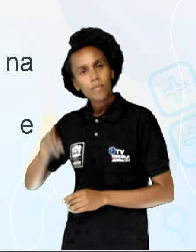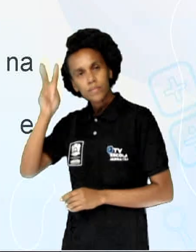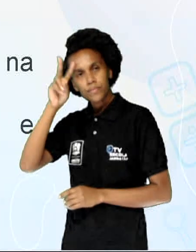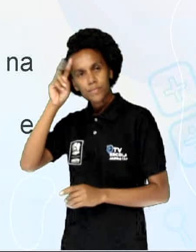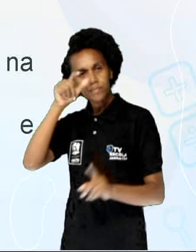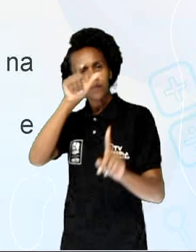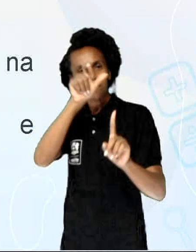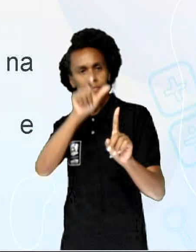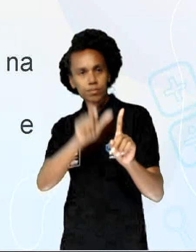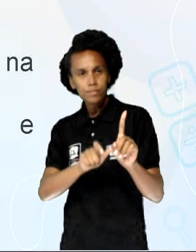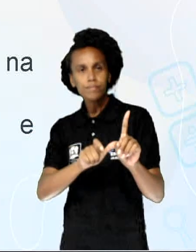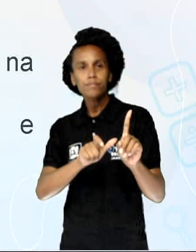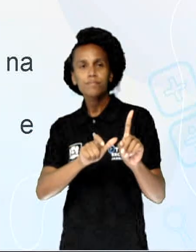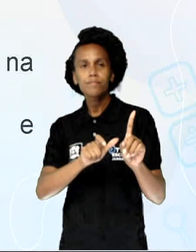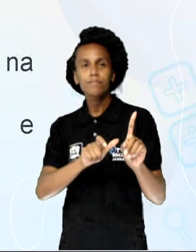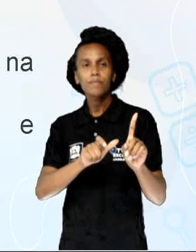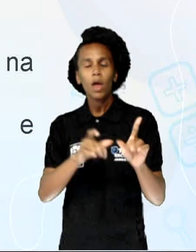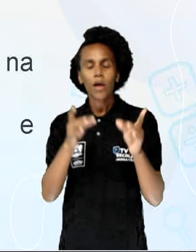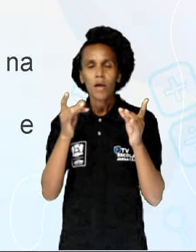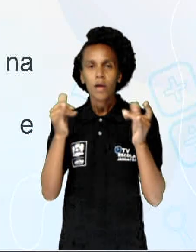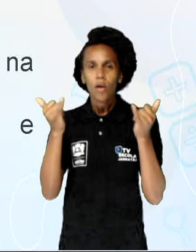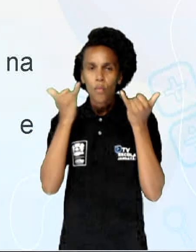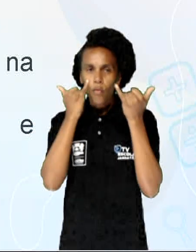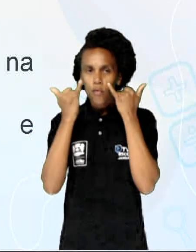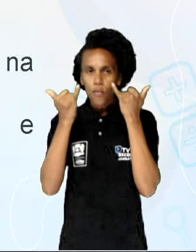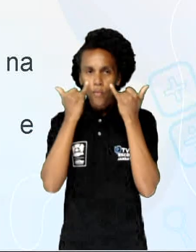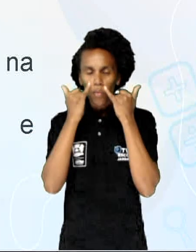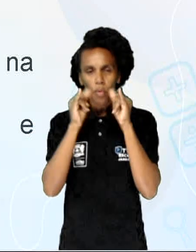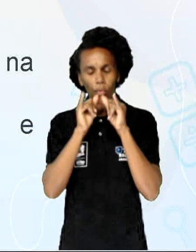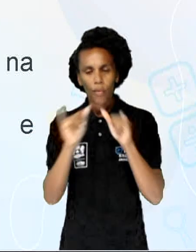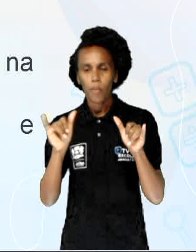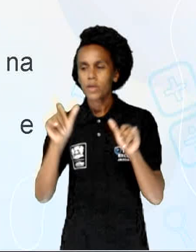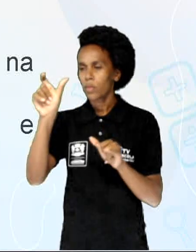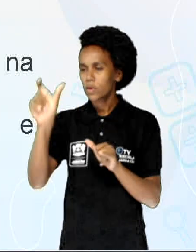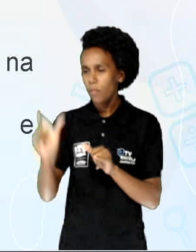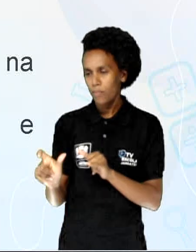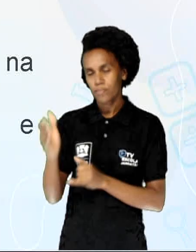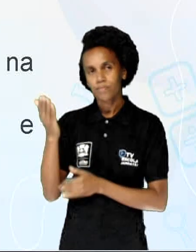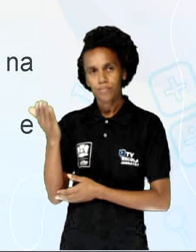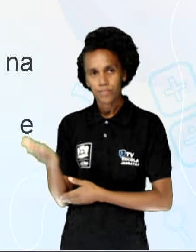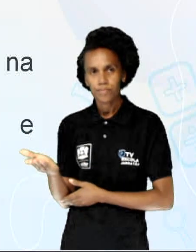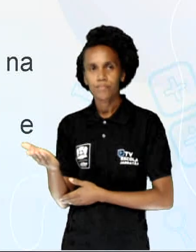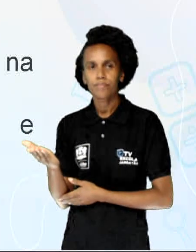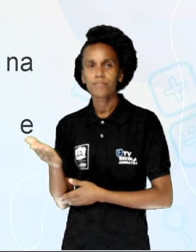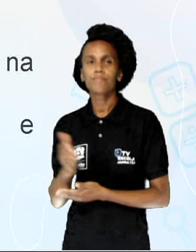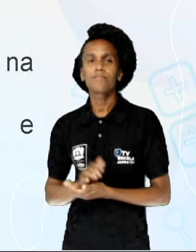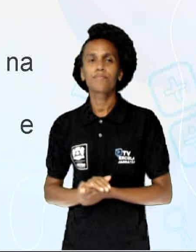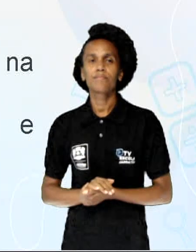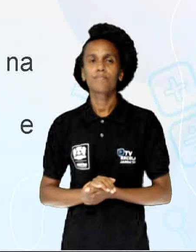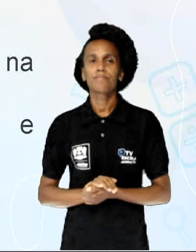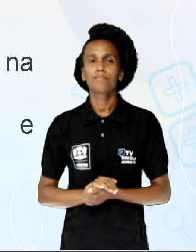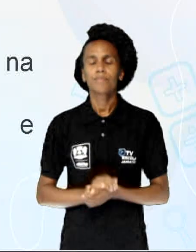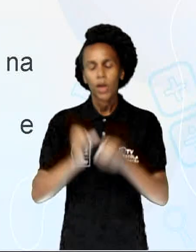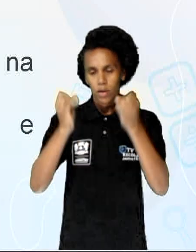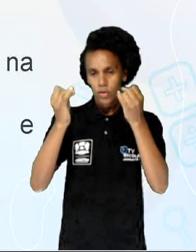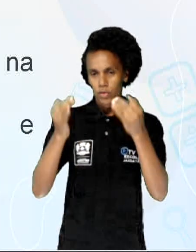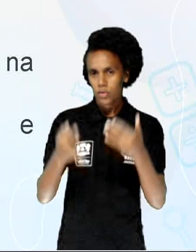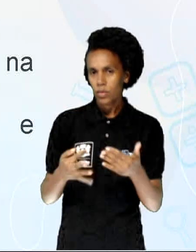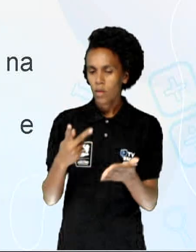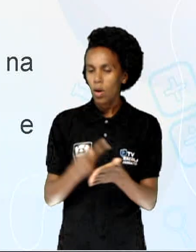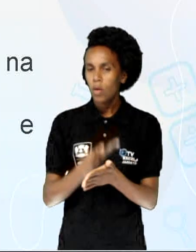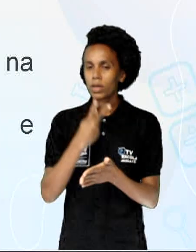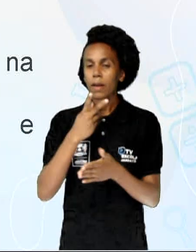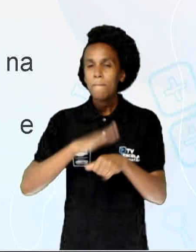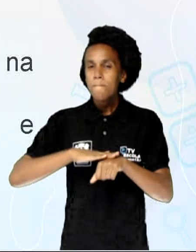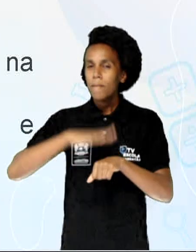alguém, né? Relato daqueles fatos mais marcantes, dos fatos mais relevantes. A gente vai